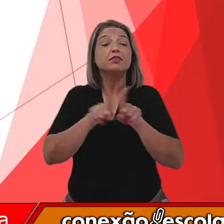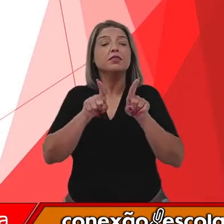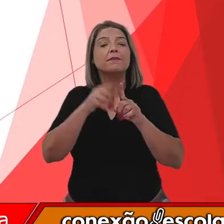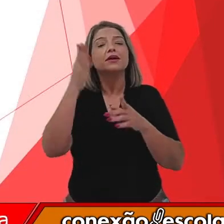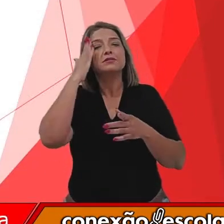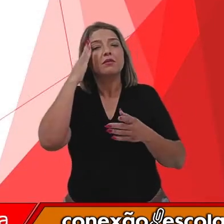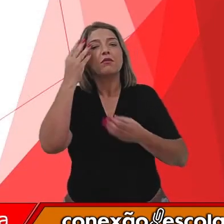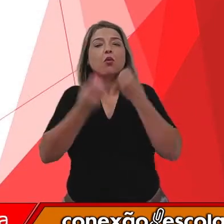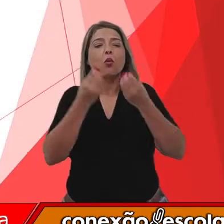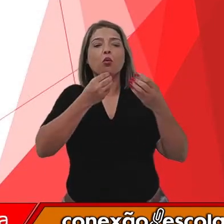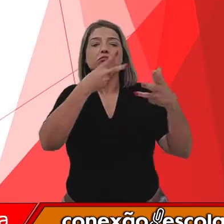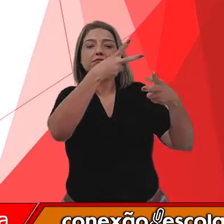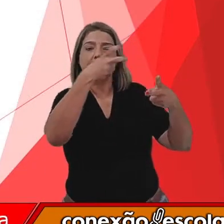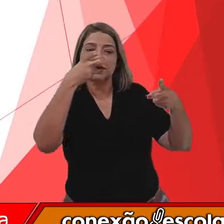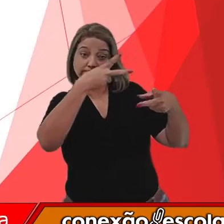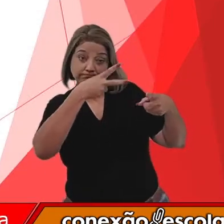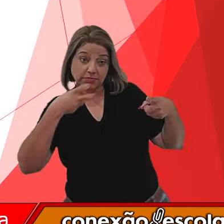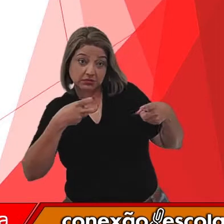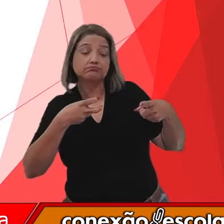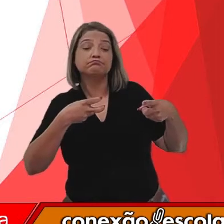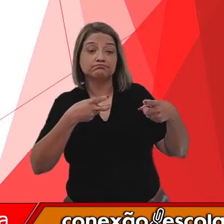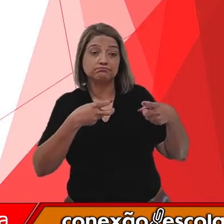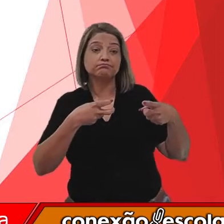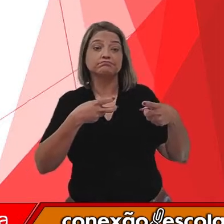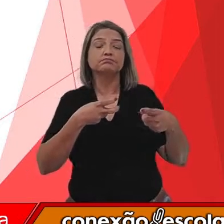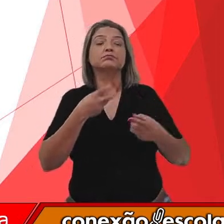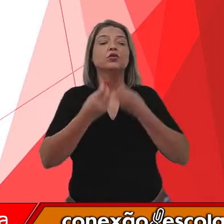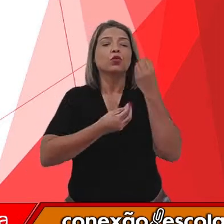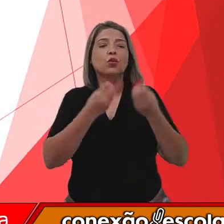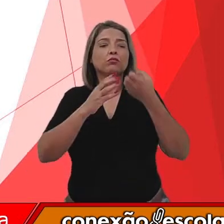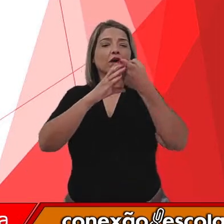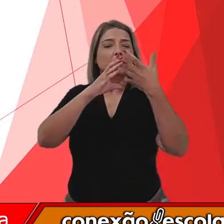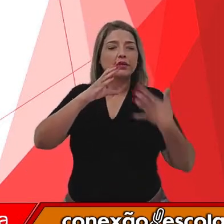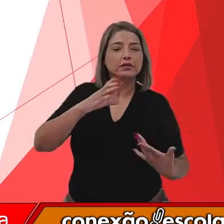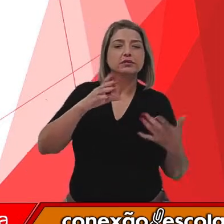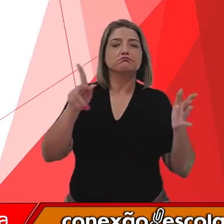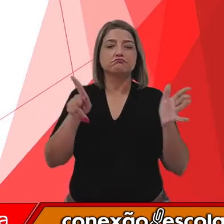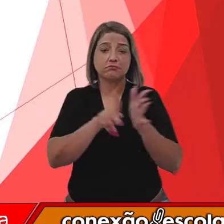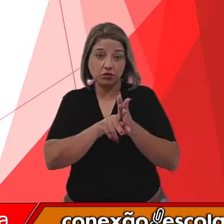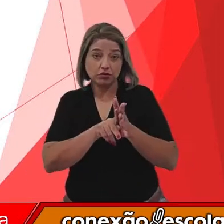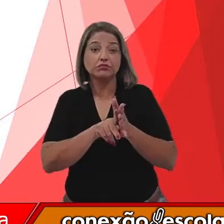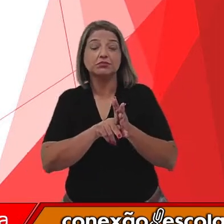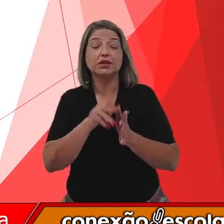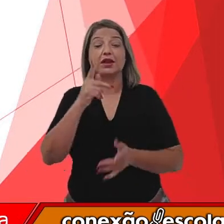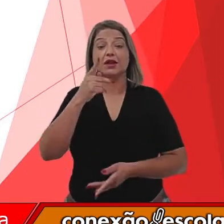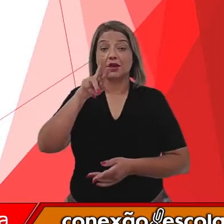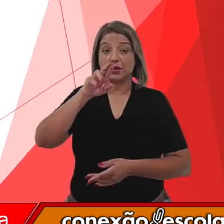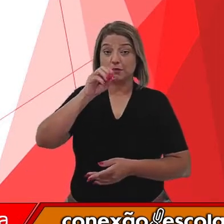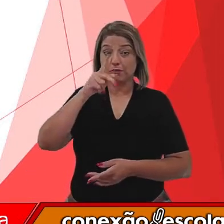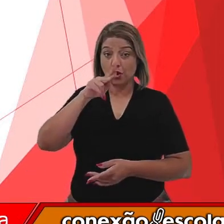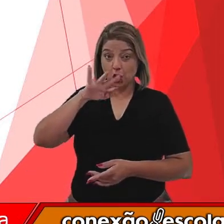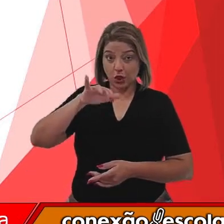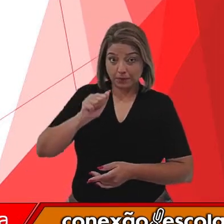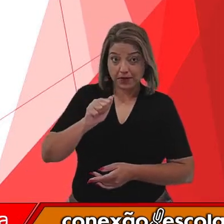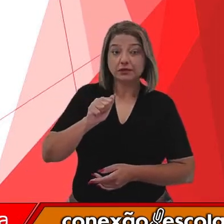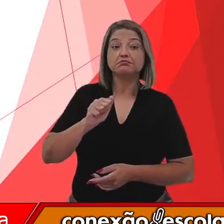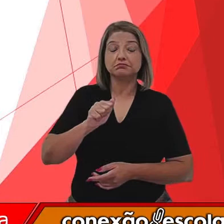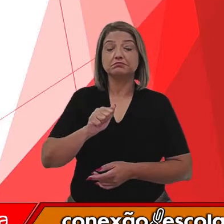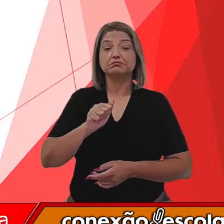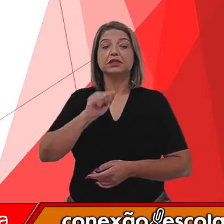das frações, categorização das frações impróprias, impróprias e